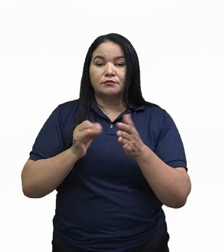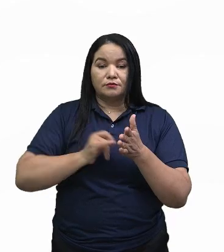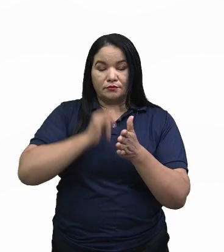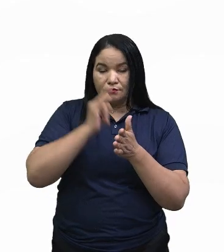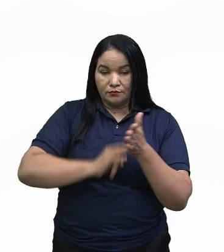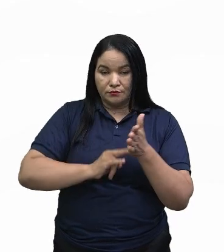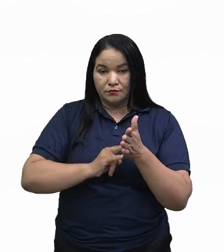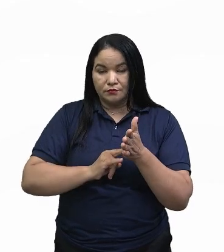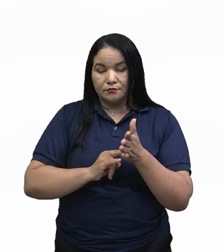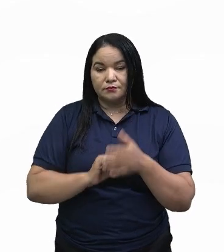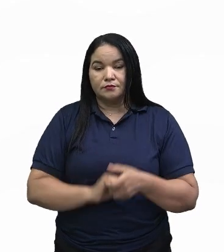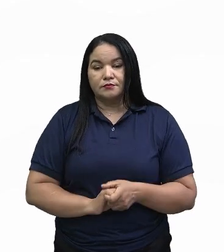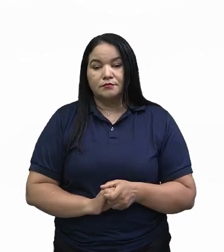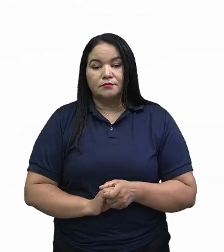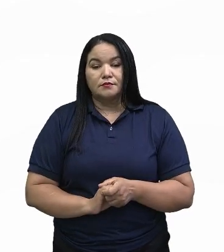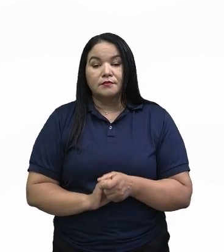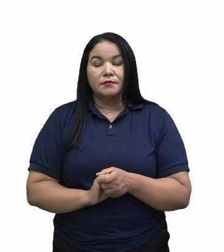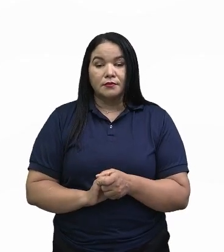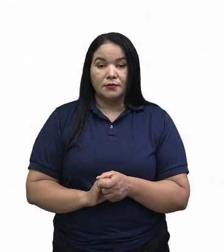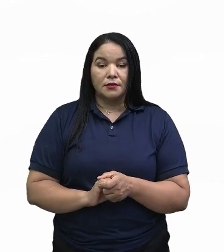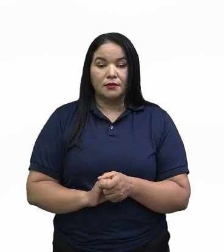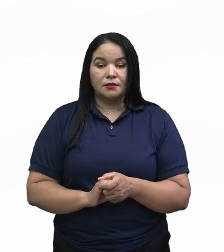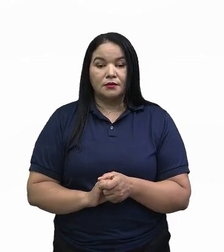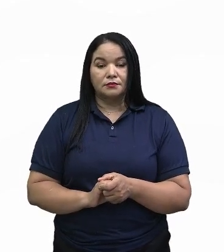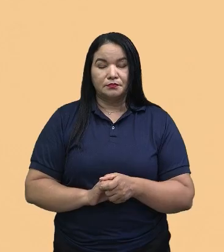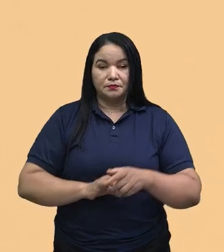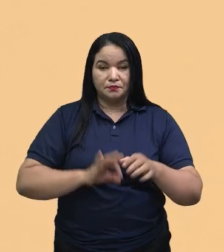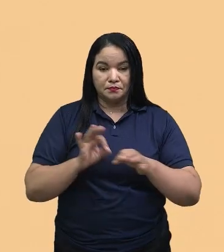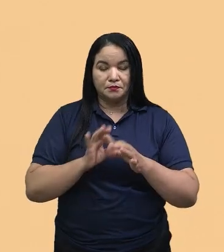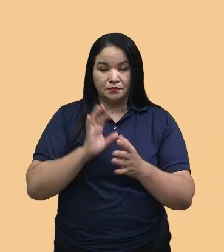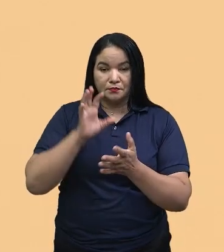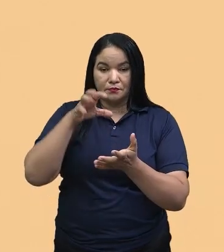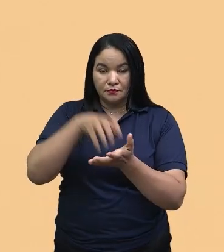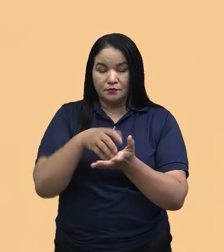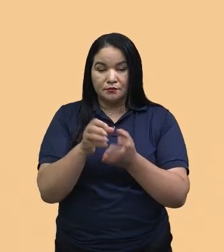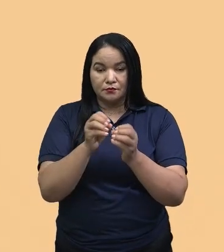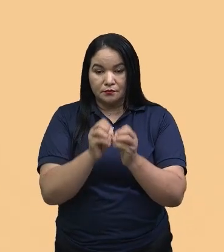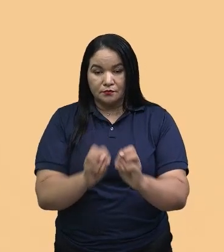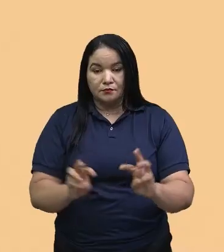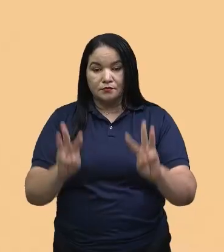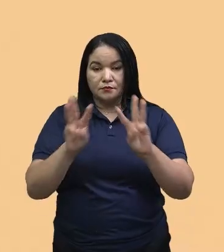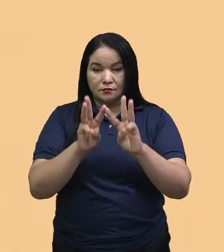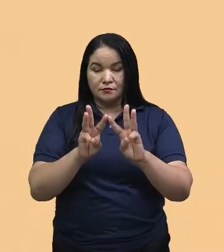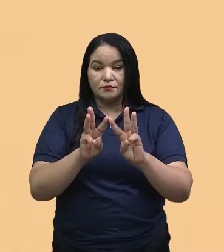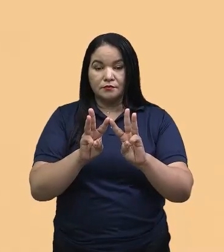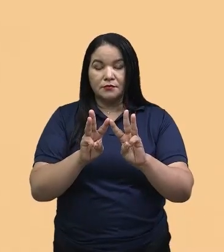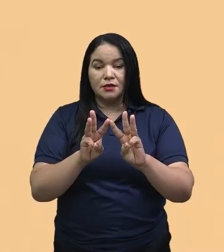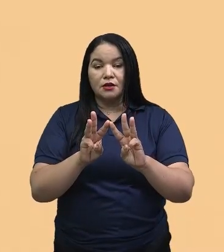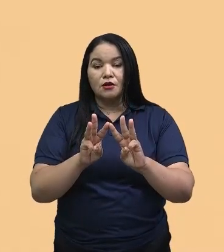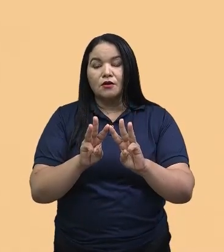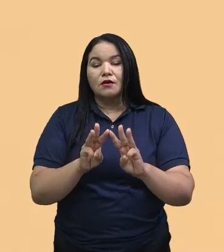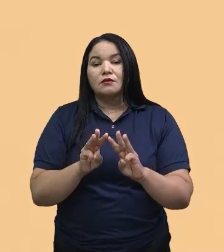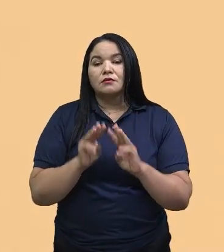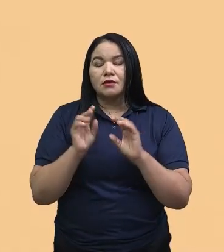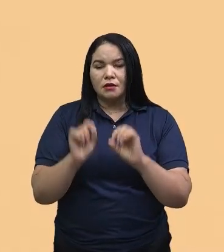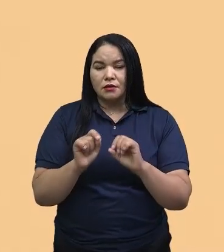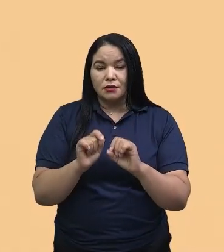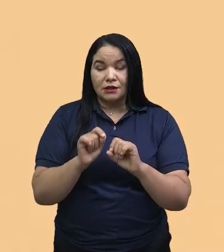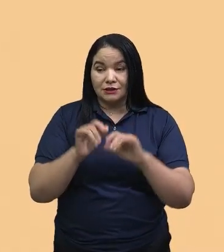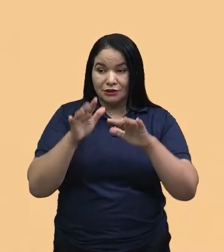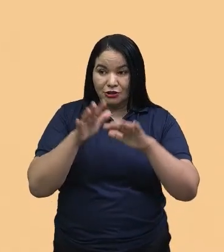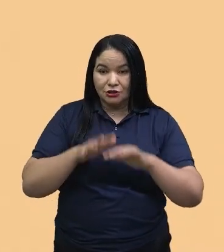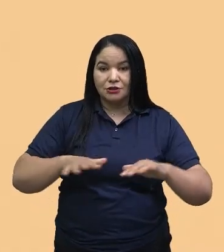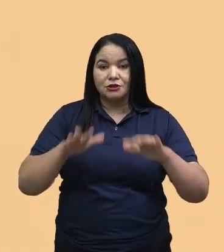a ONU, né, a ONU como organização, né, das Nações Unidas, ela, de um modo geral,